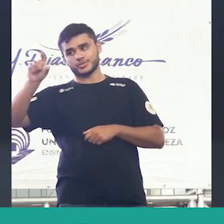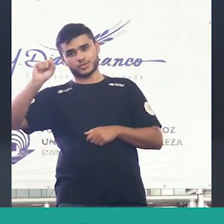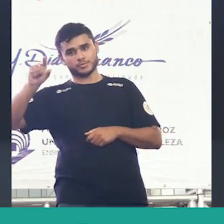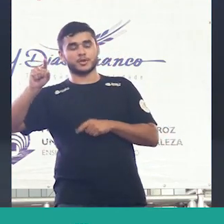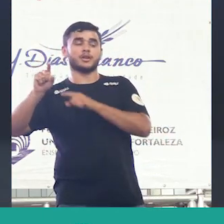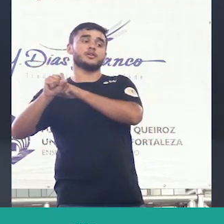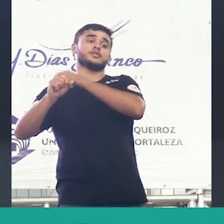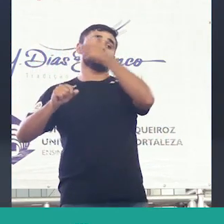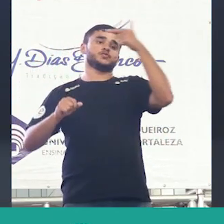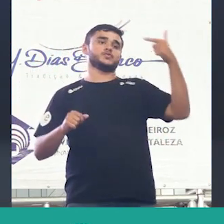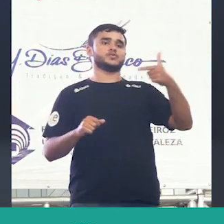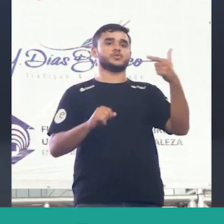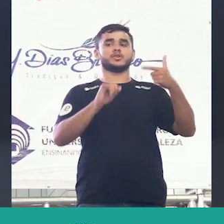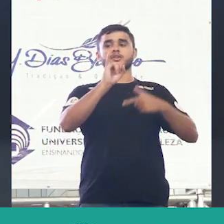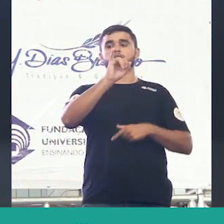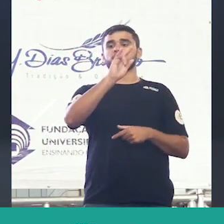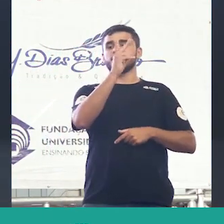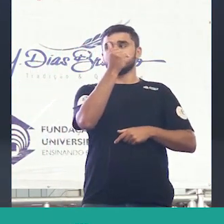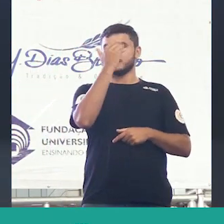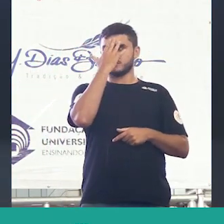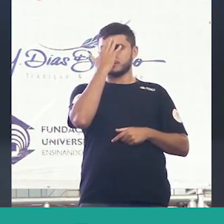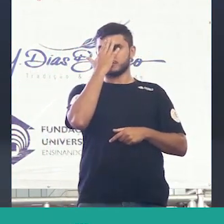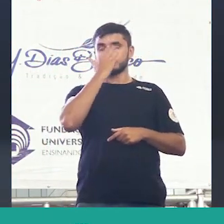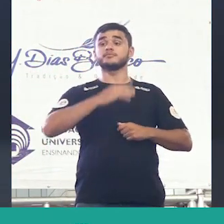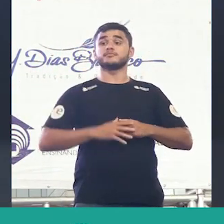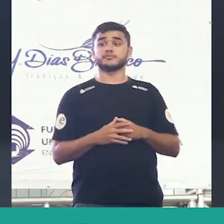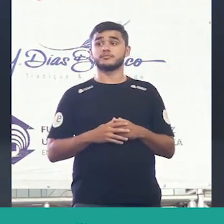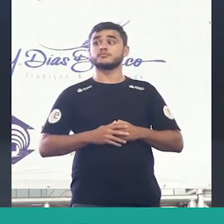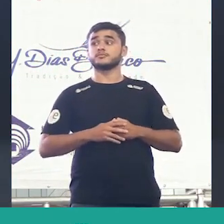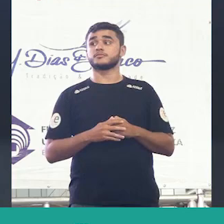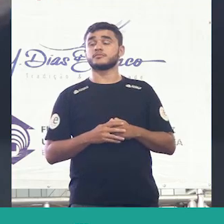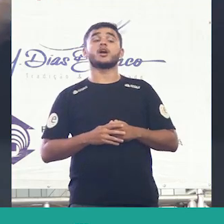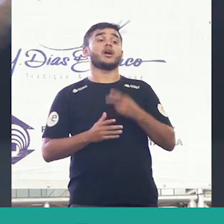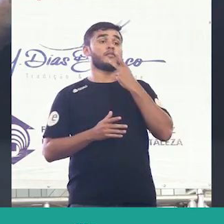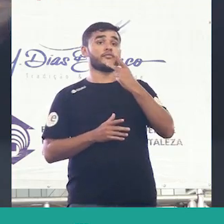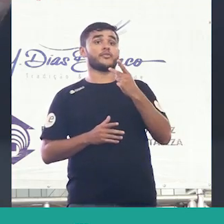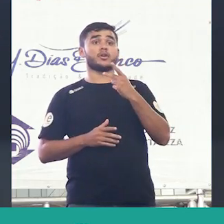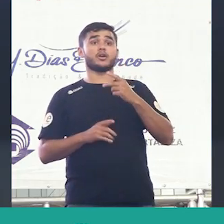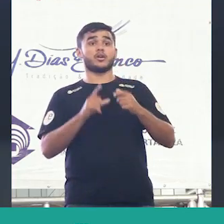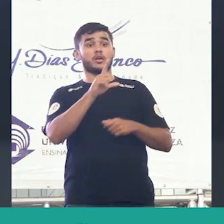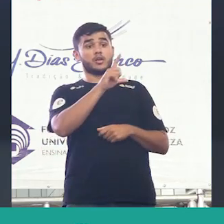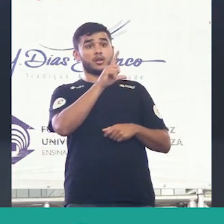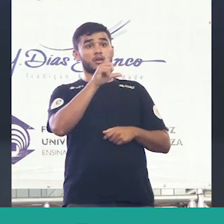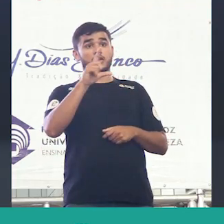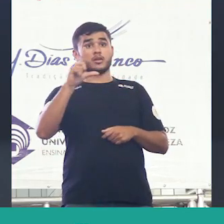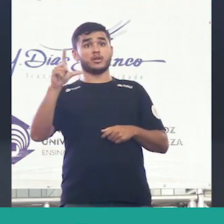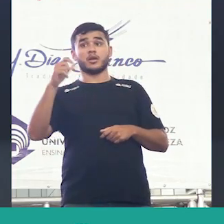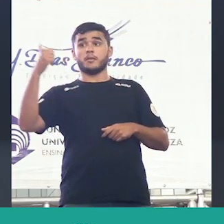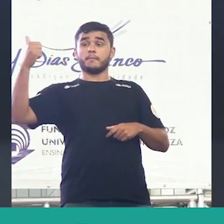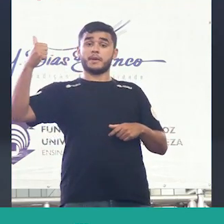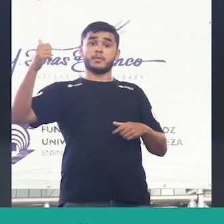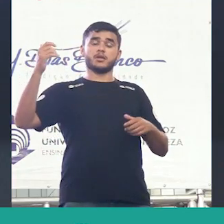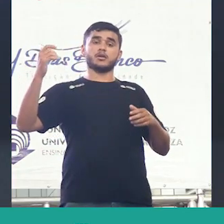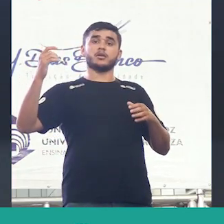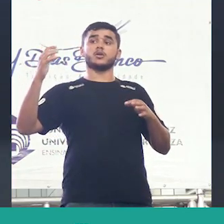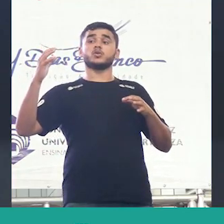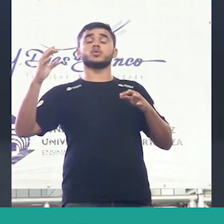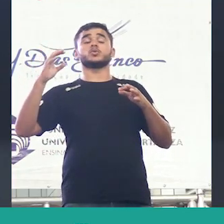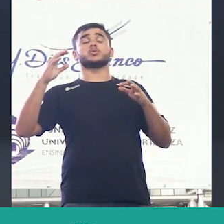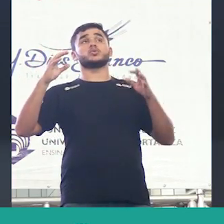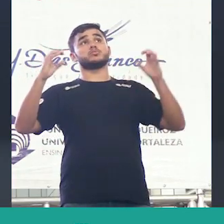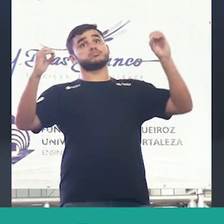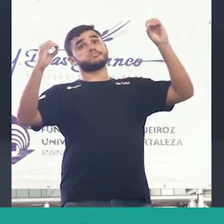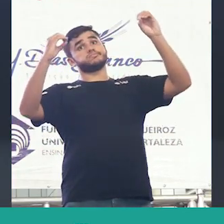saindo por leste, é como se fosse assim, ó, Sobral, a ilha. Aí a ilha vai para o leste, ó, passa por Sobral, a sombra,